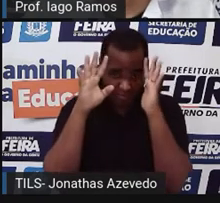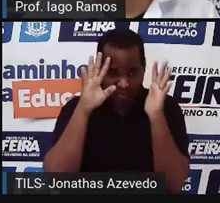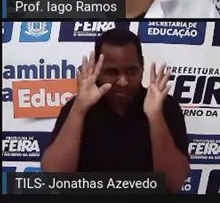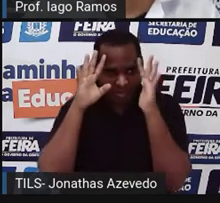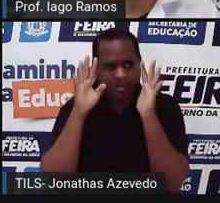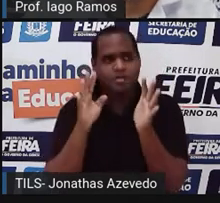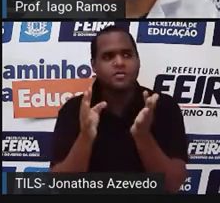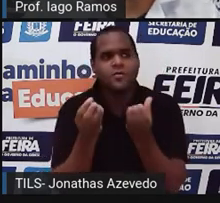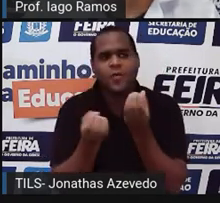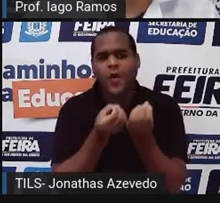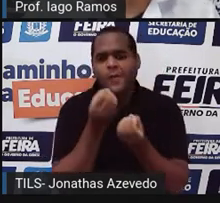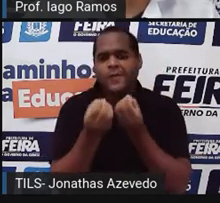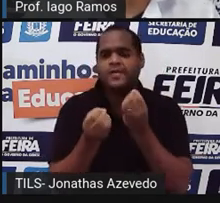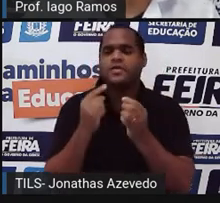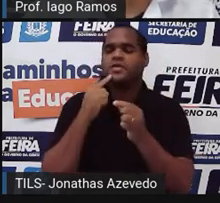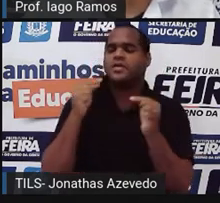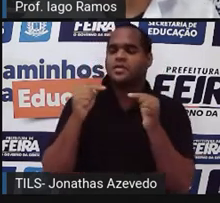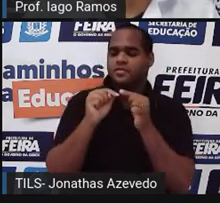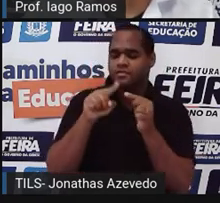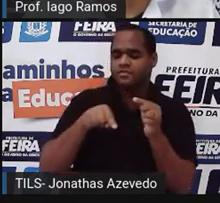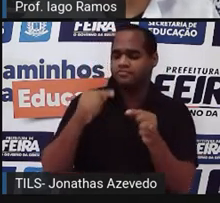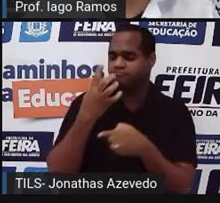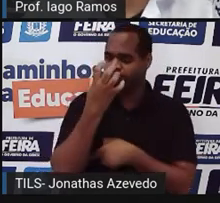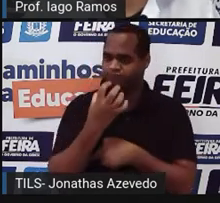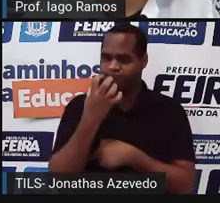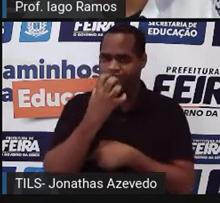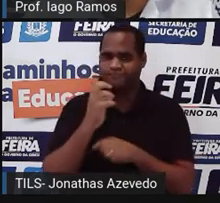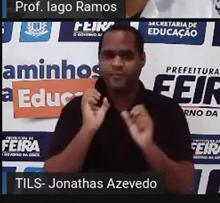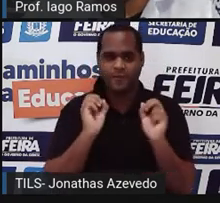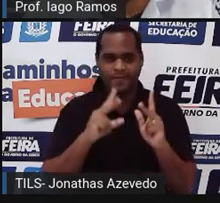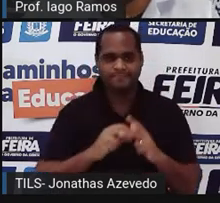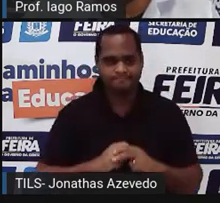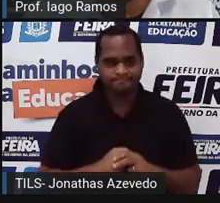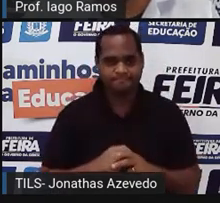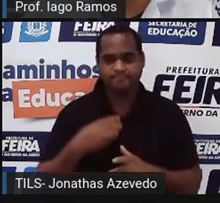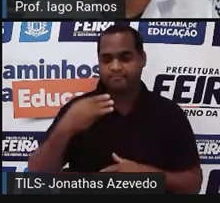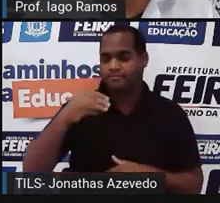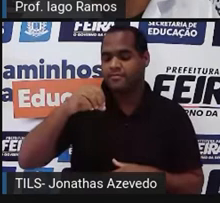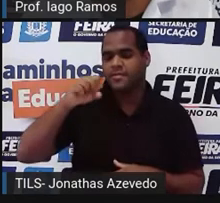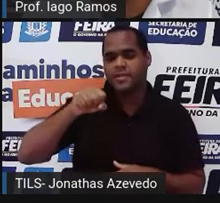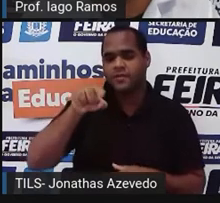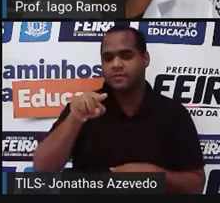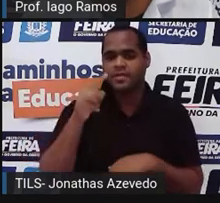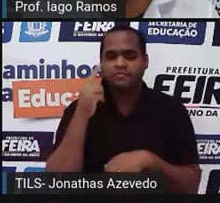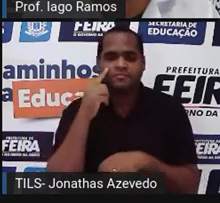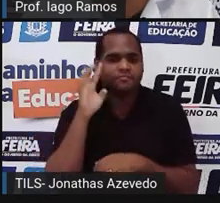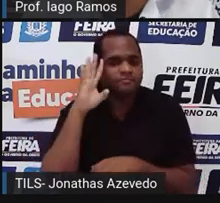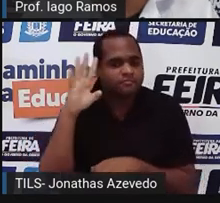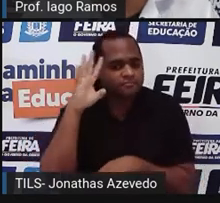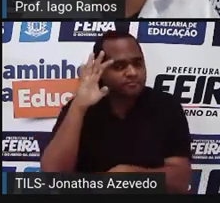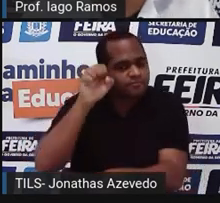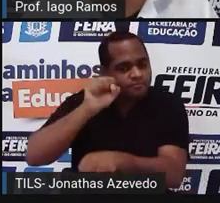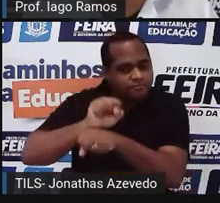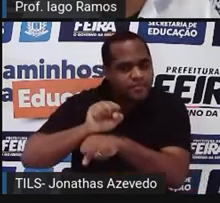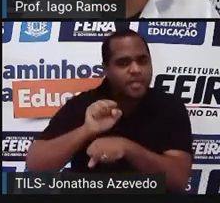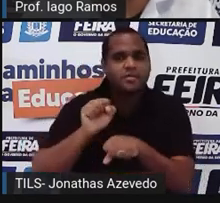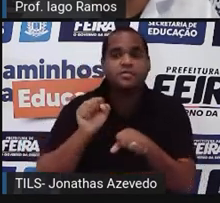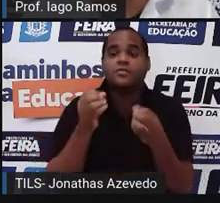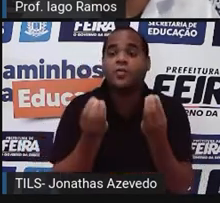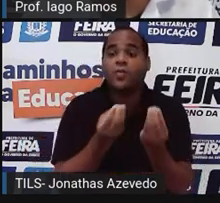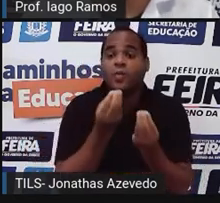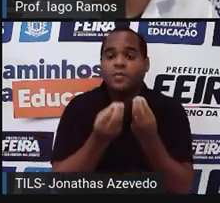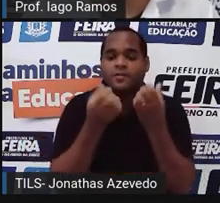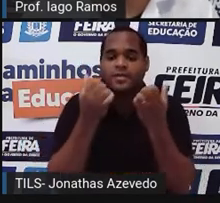tá bom? Para que a gente faça isso com muita seriedade, certo? Mais 30 segundinhos, para e pensa o quanto é que